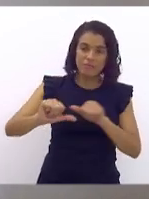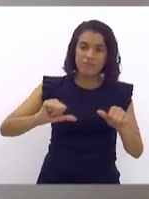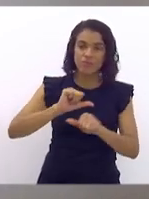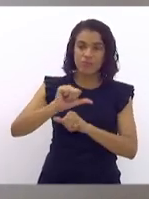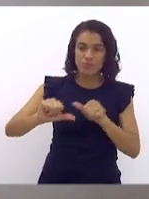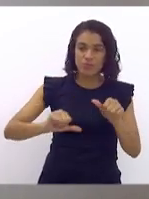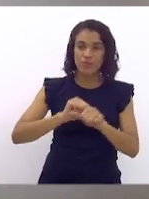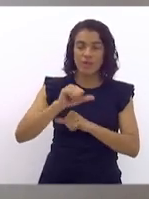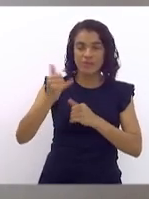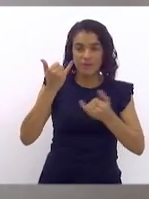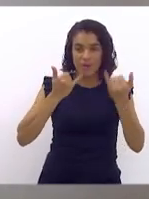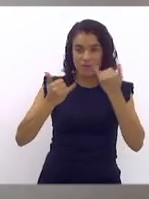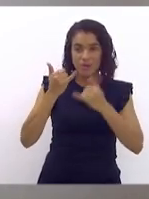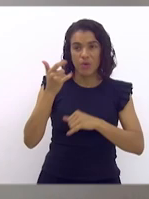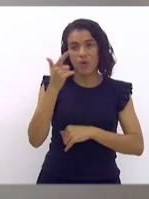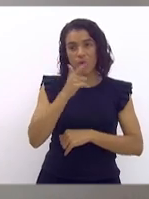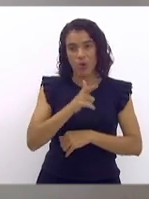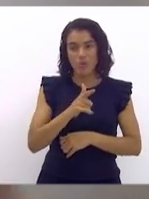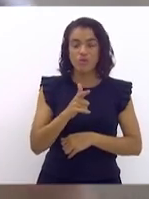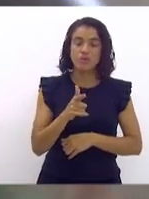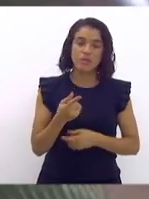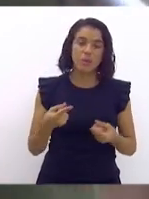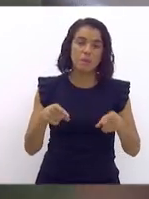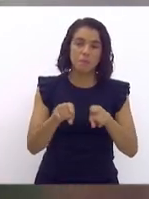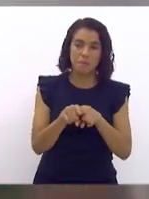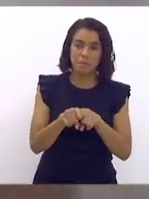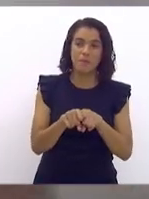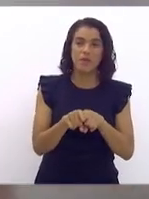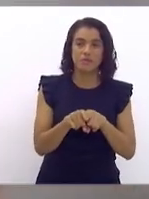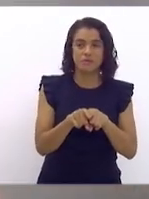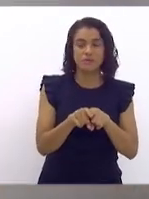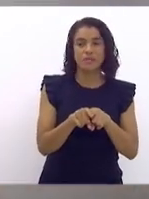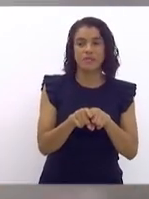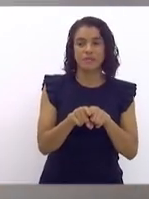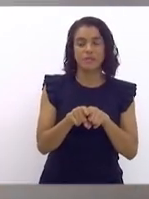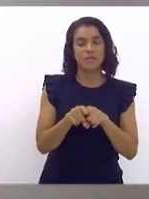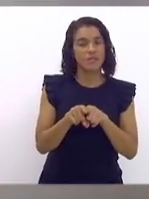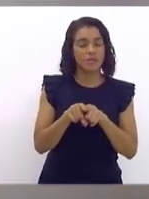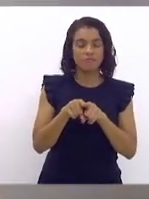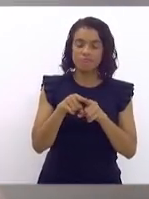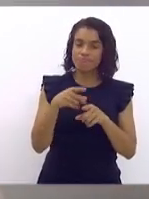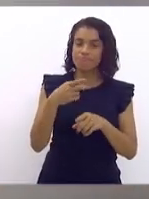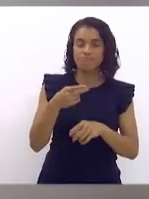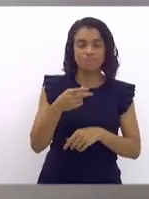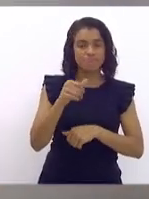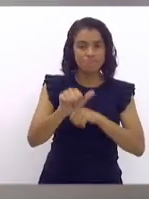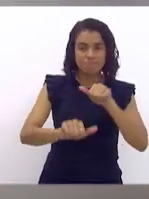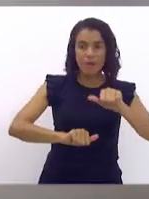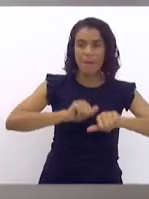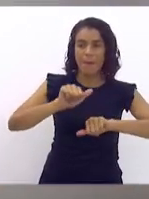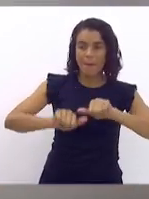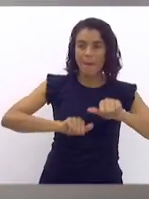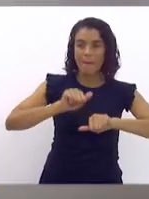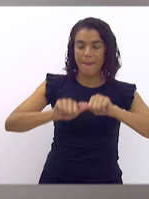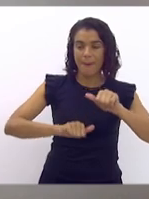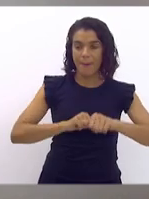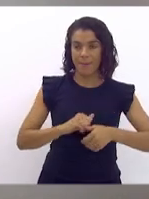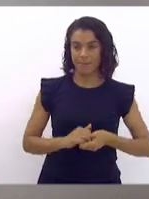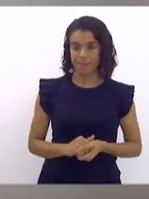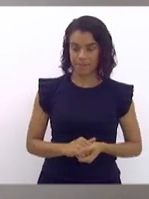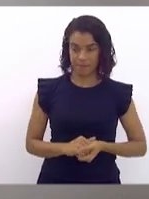dados sejam atualizados, que a gente consiga fazer essa parceria, né, com os recursos periodicamente para ir atualizando os dados da